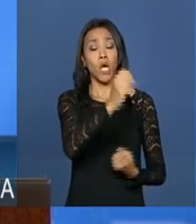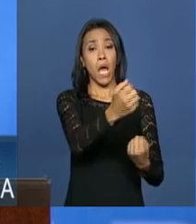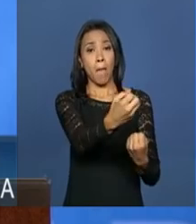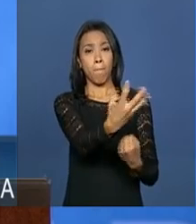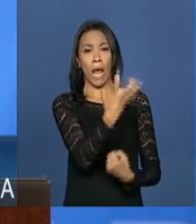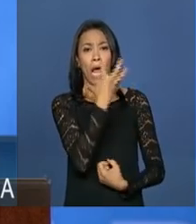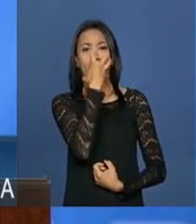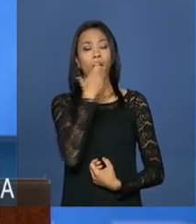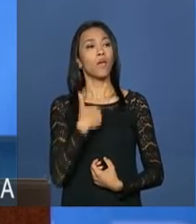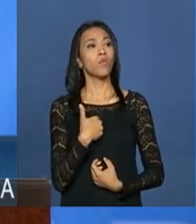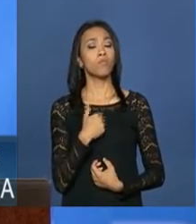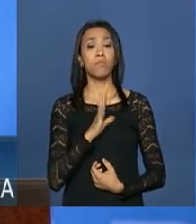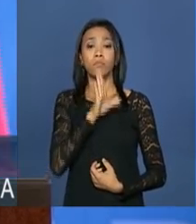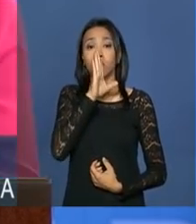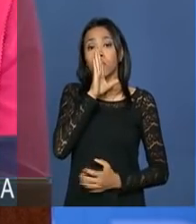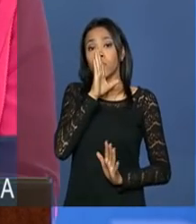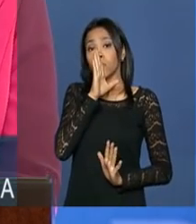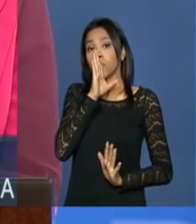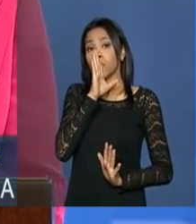pressão perdendo o controle.